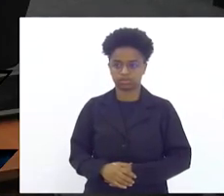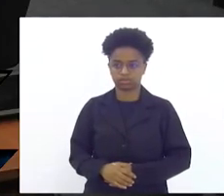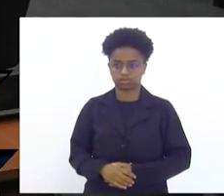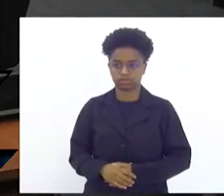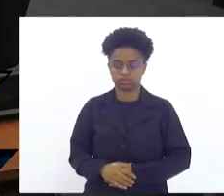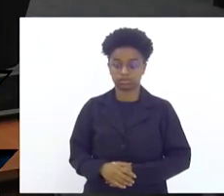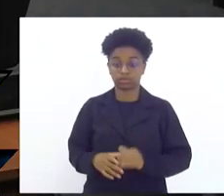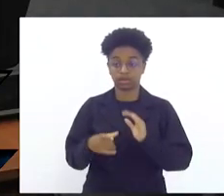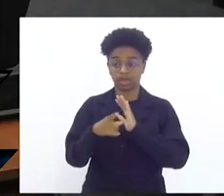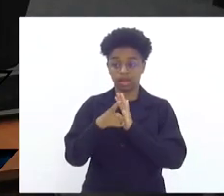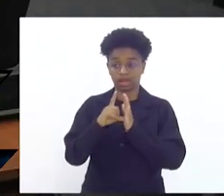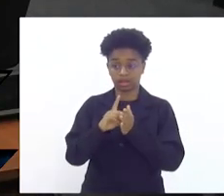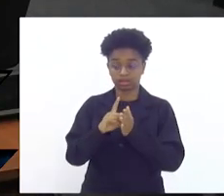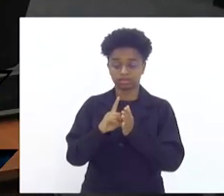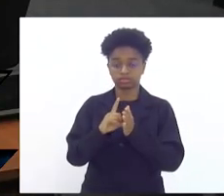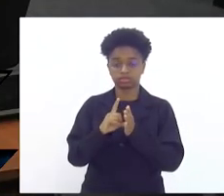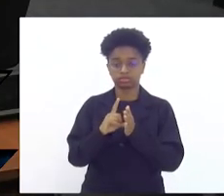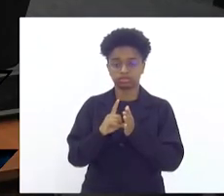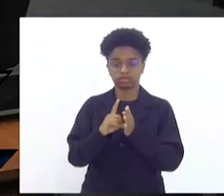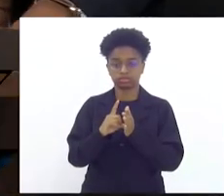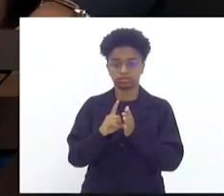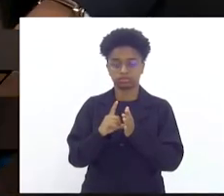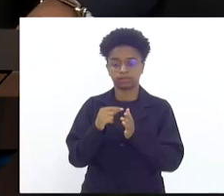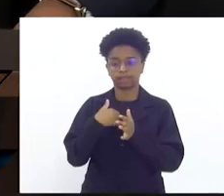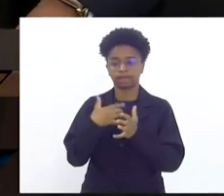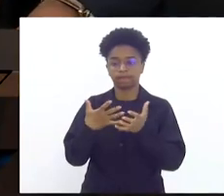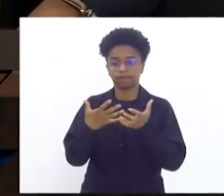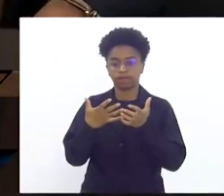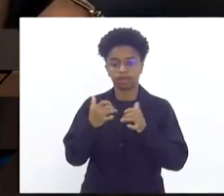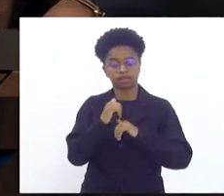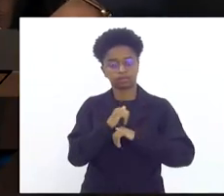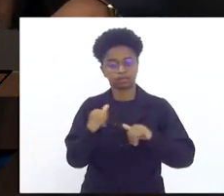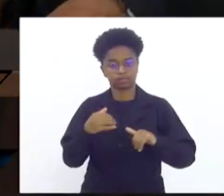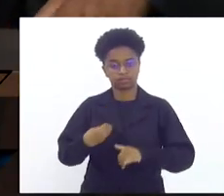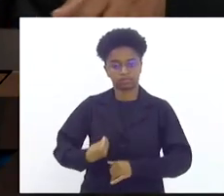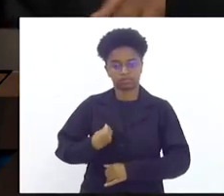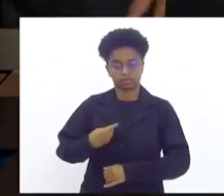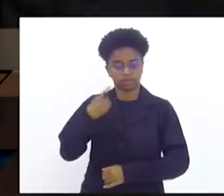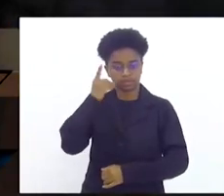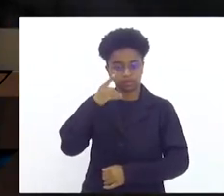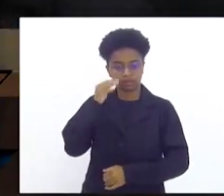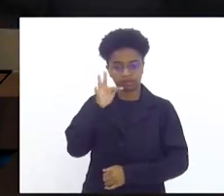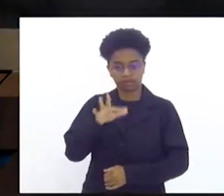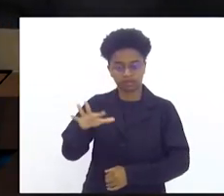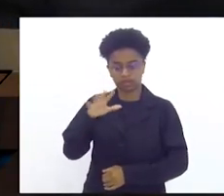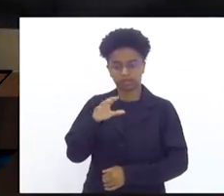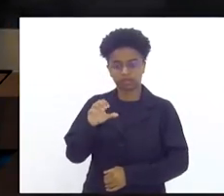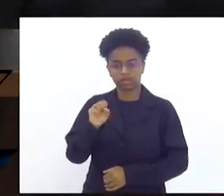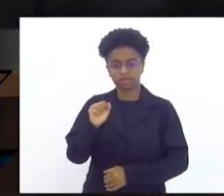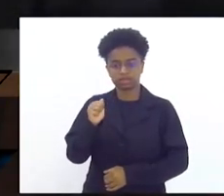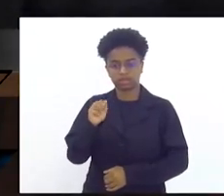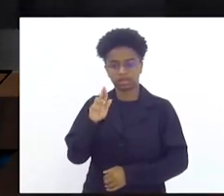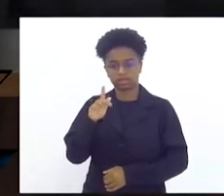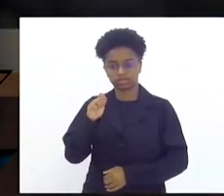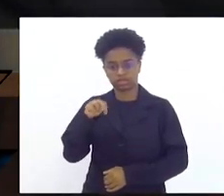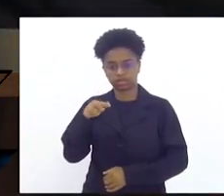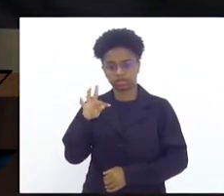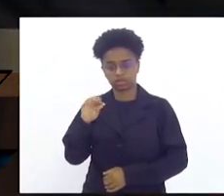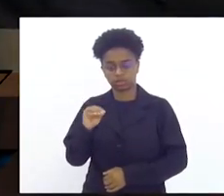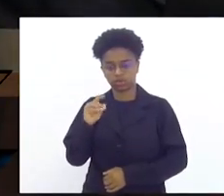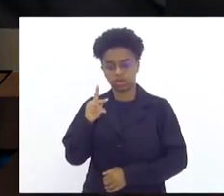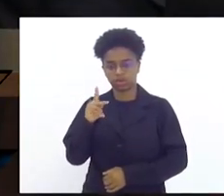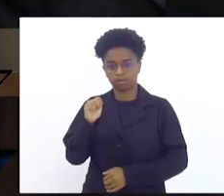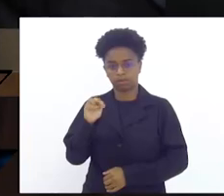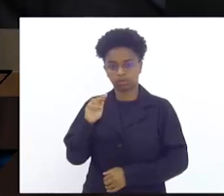antes Porém deixa eu aqui citar a presença do deputado federal Sargento Portugal aqui conosco